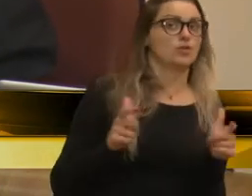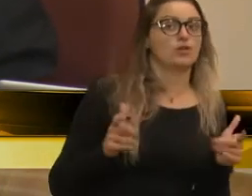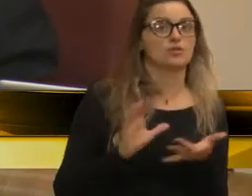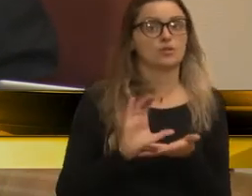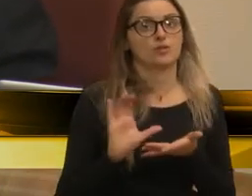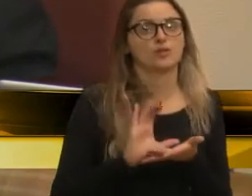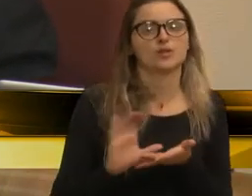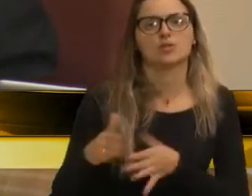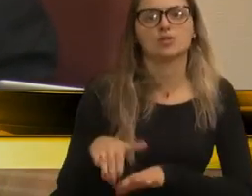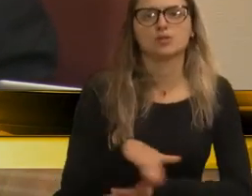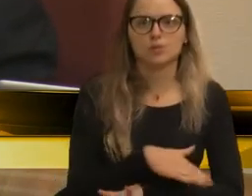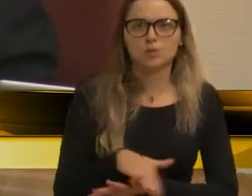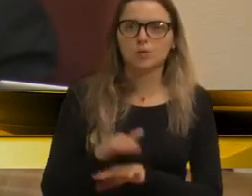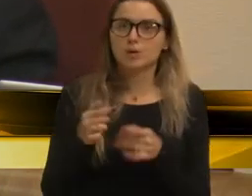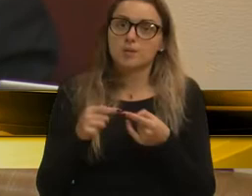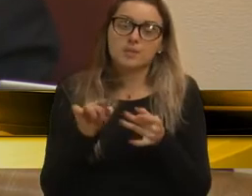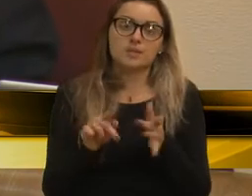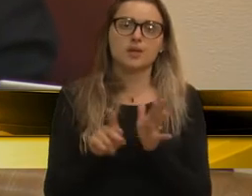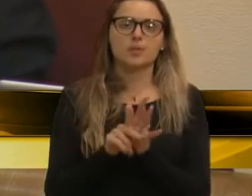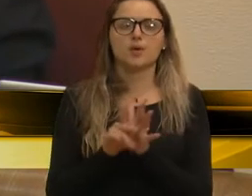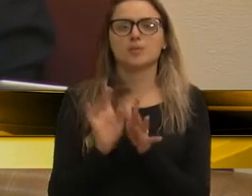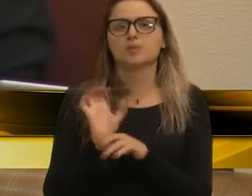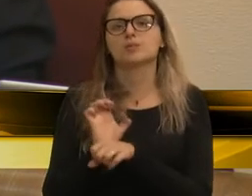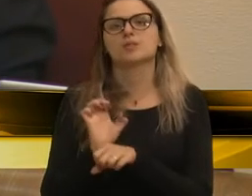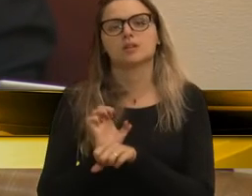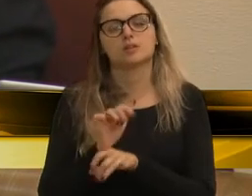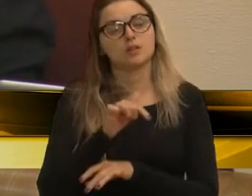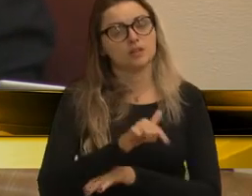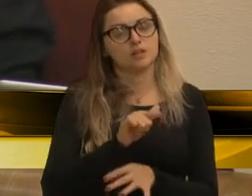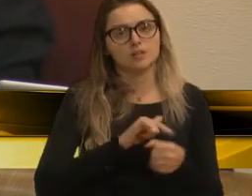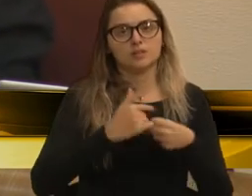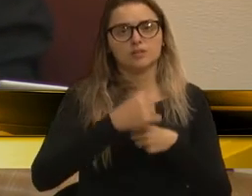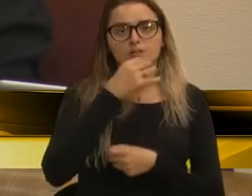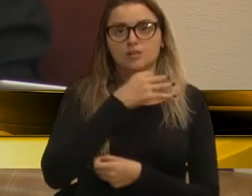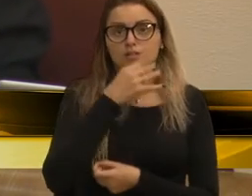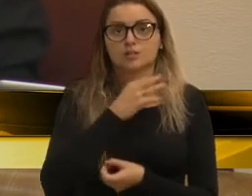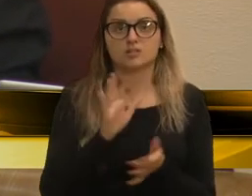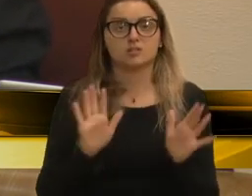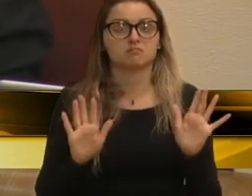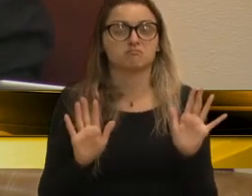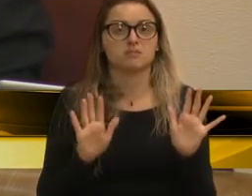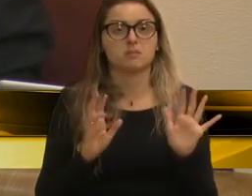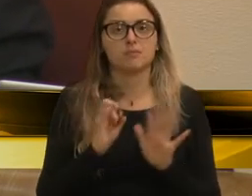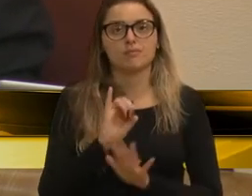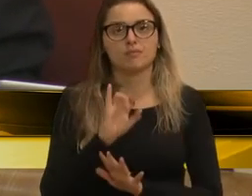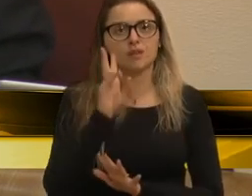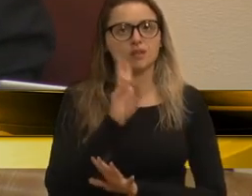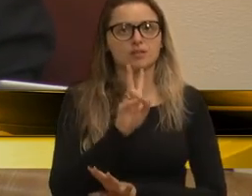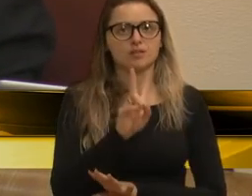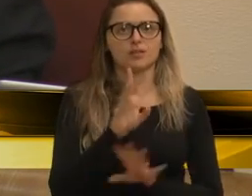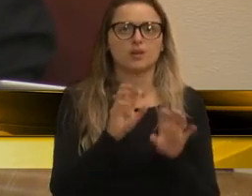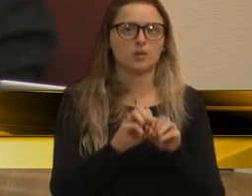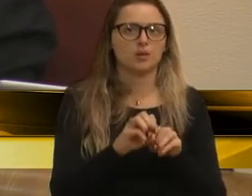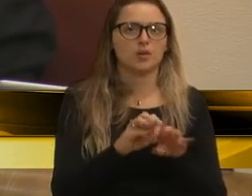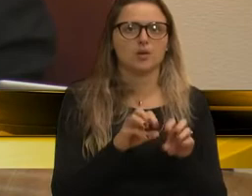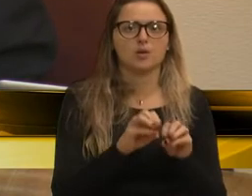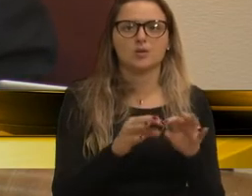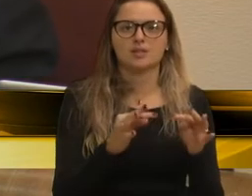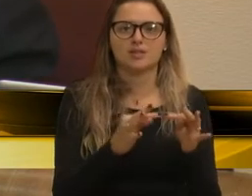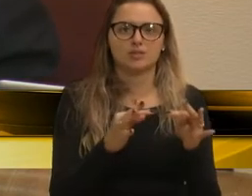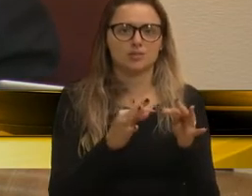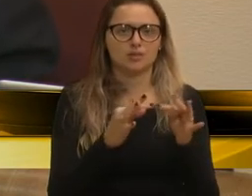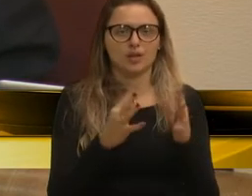educação estadual. E aqui no município nem se fala, né? Quer dizer, se a gente pegar ensino técnico, o desleixo da